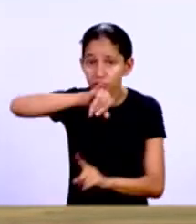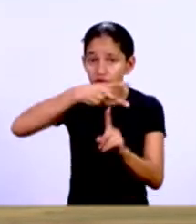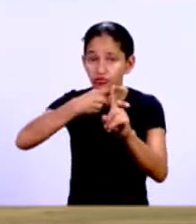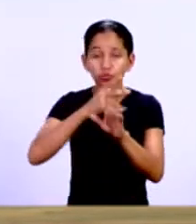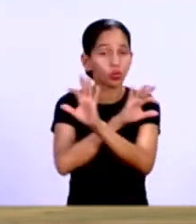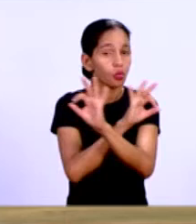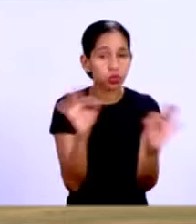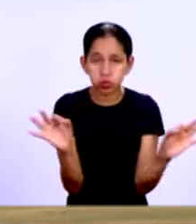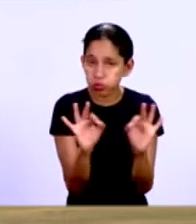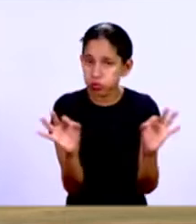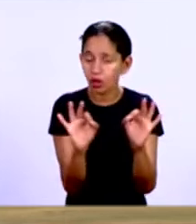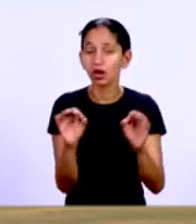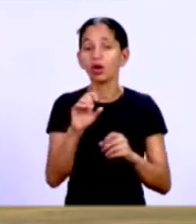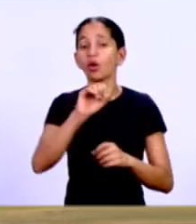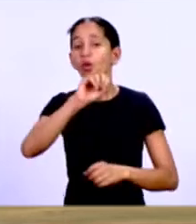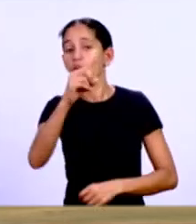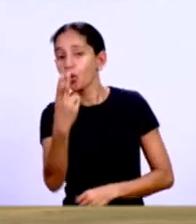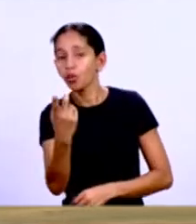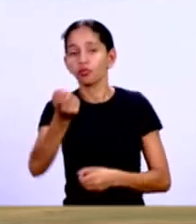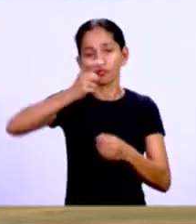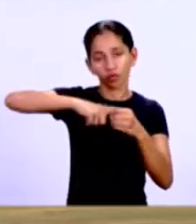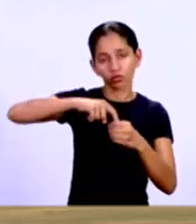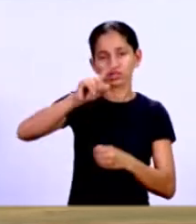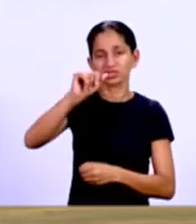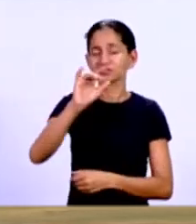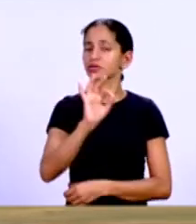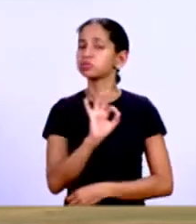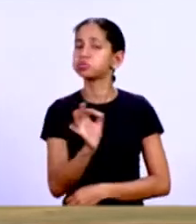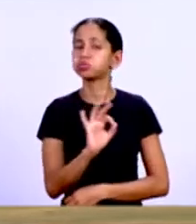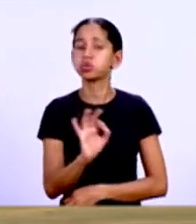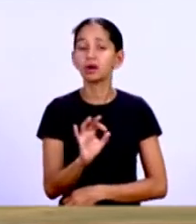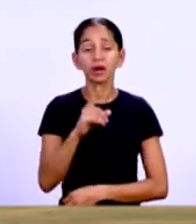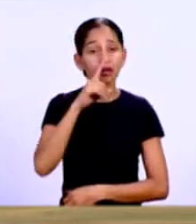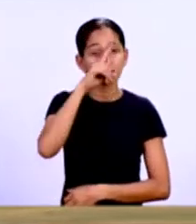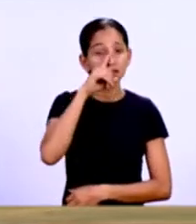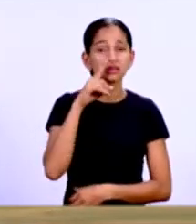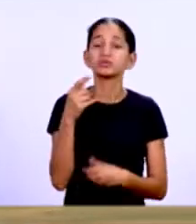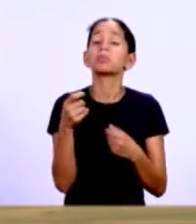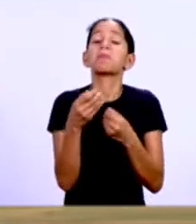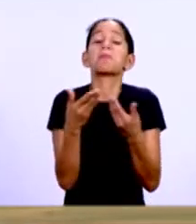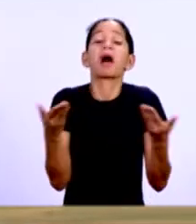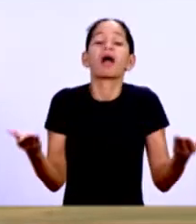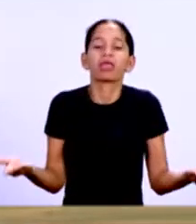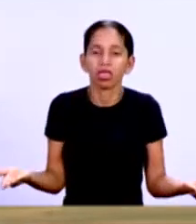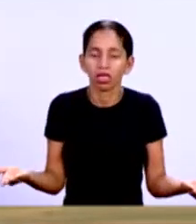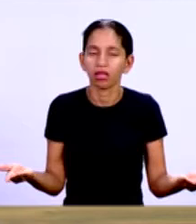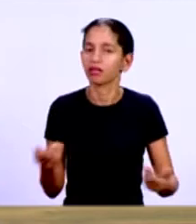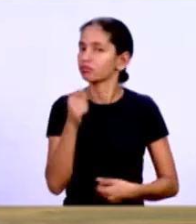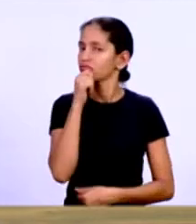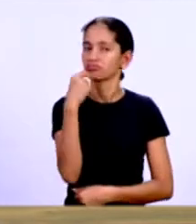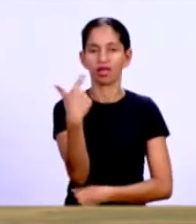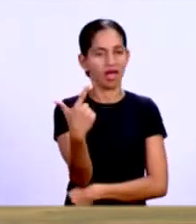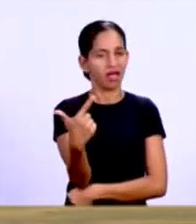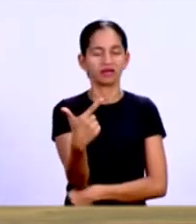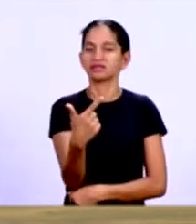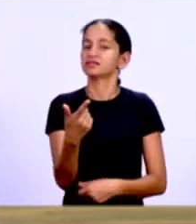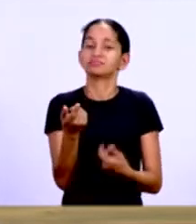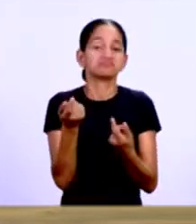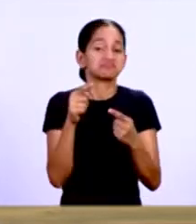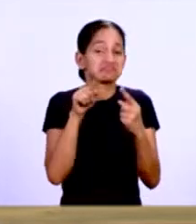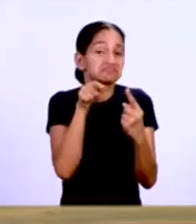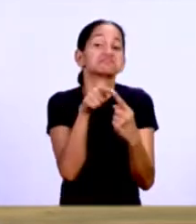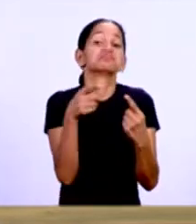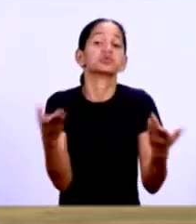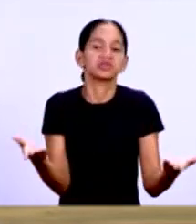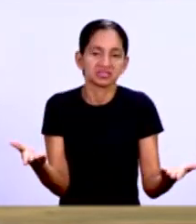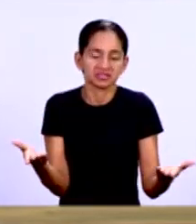ou se o retorno por esse empréstimo for muito baixo, você está correndo um risco desnecessário. Você sempre tem que avaliar qual é o